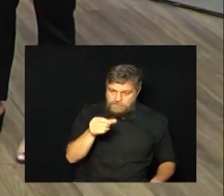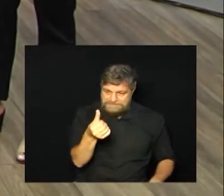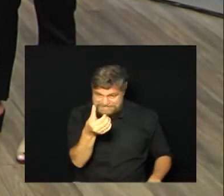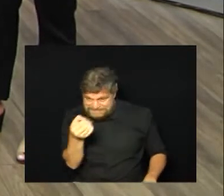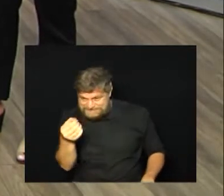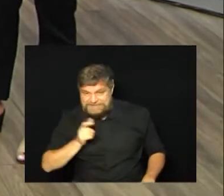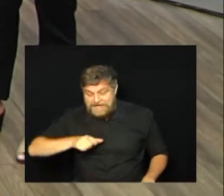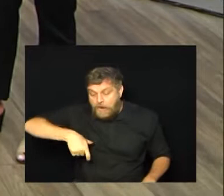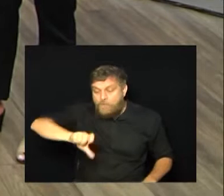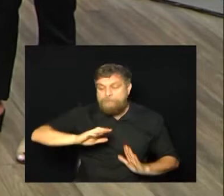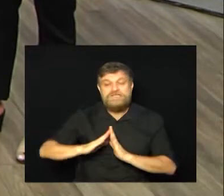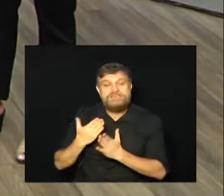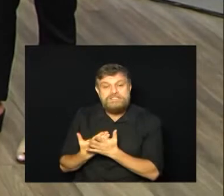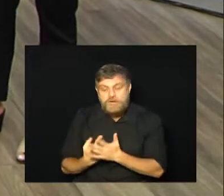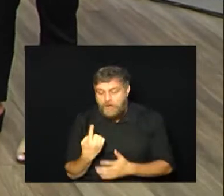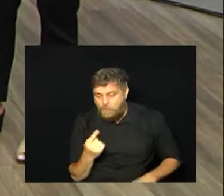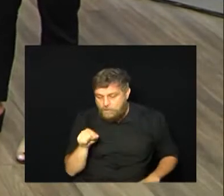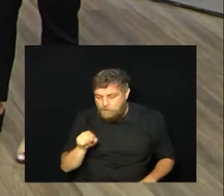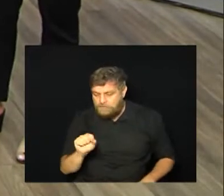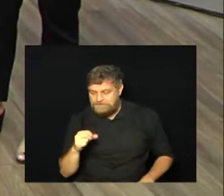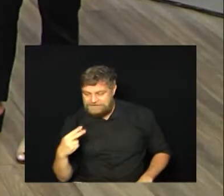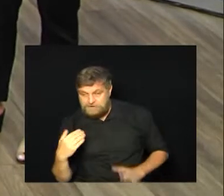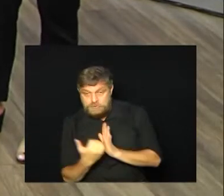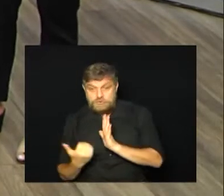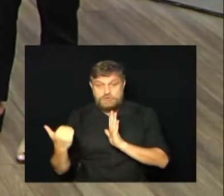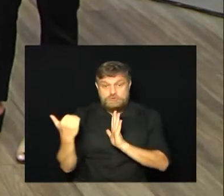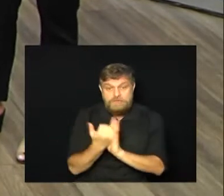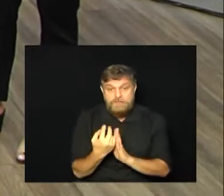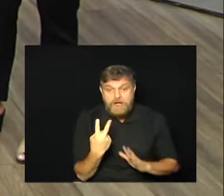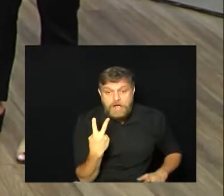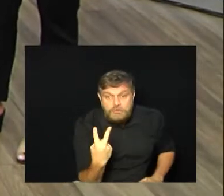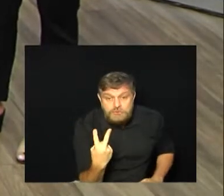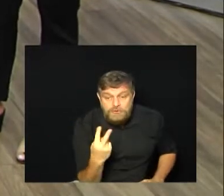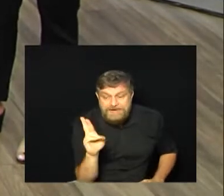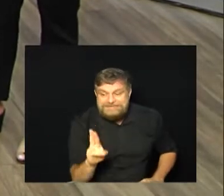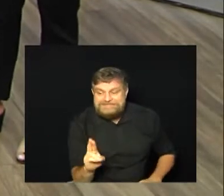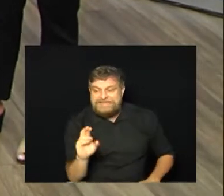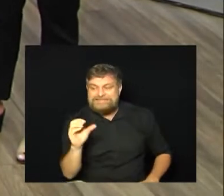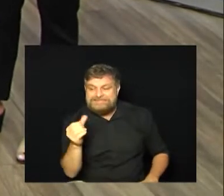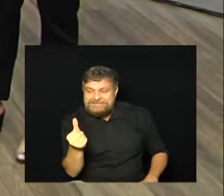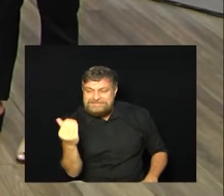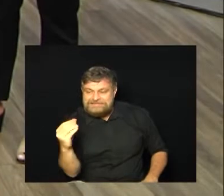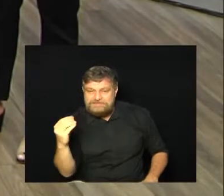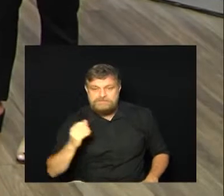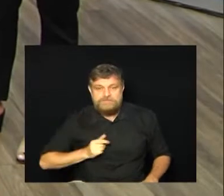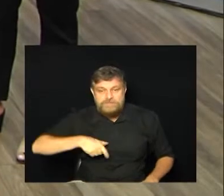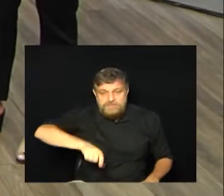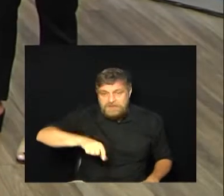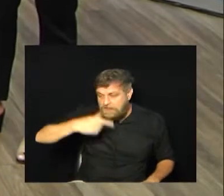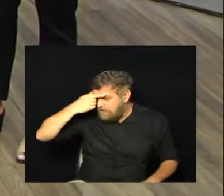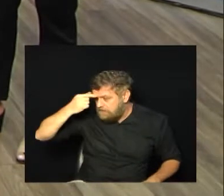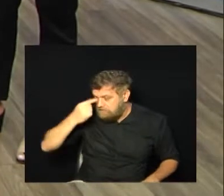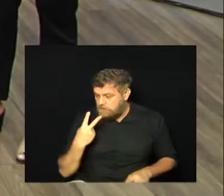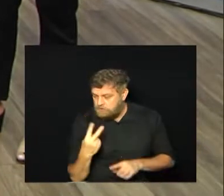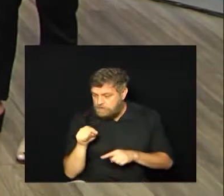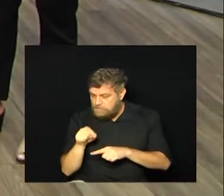único escolar de R$ 1,82 para R$ 2,06, bilhete único universitário de R$